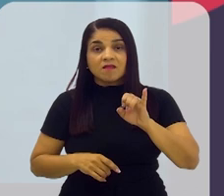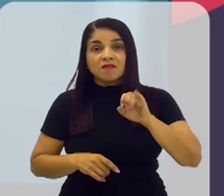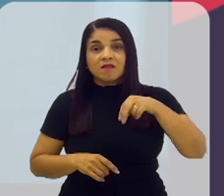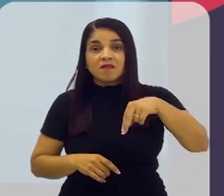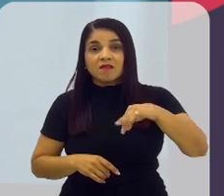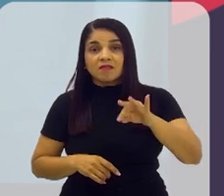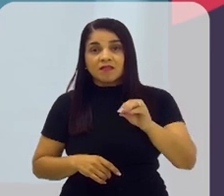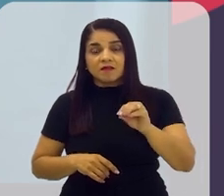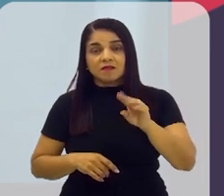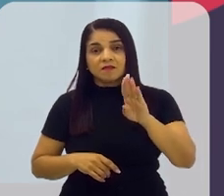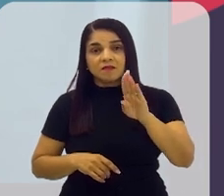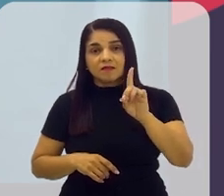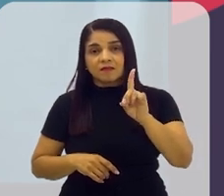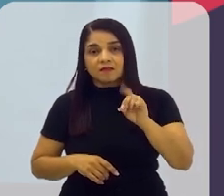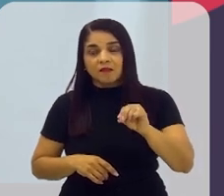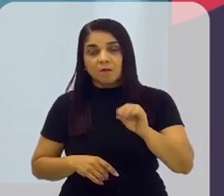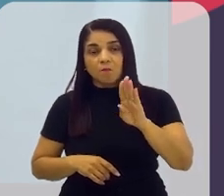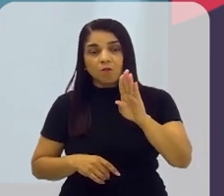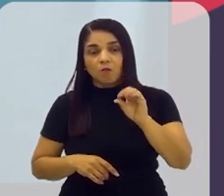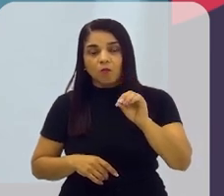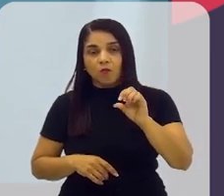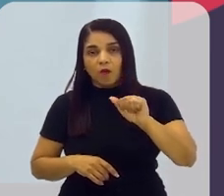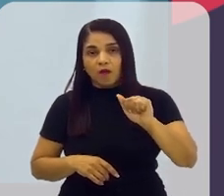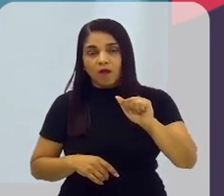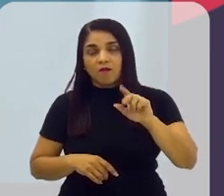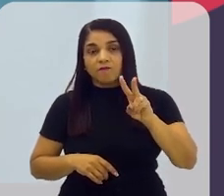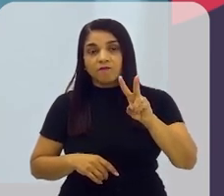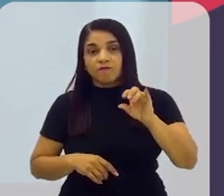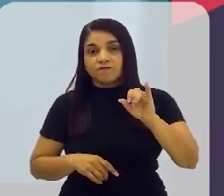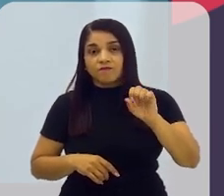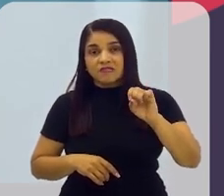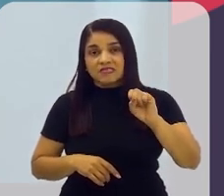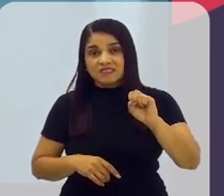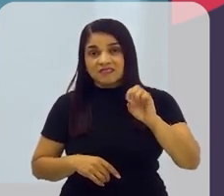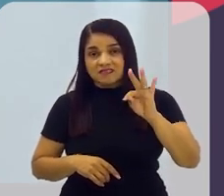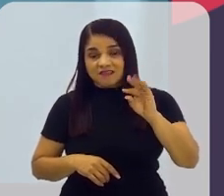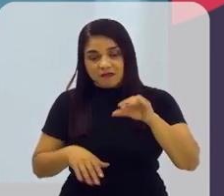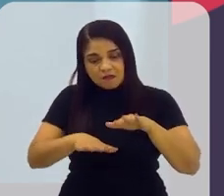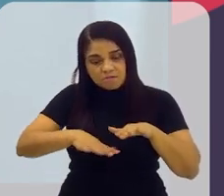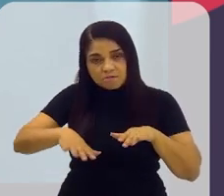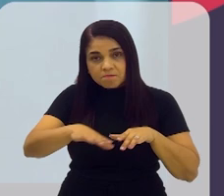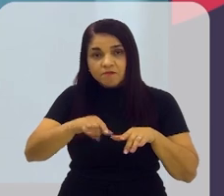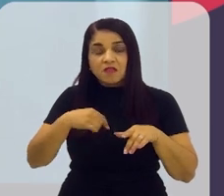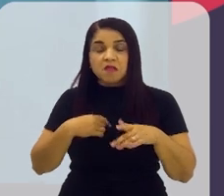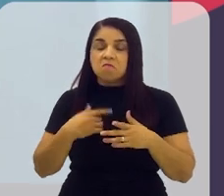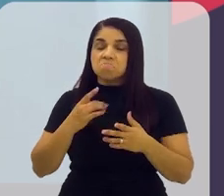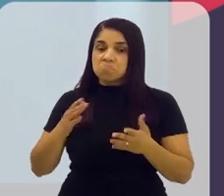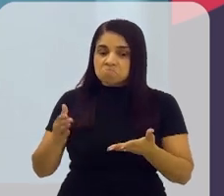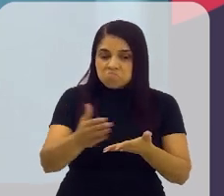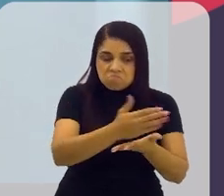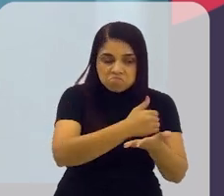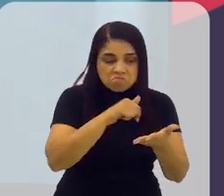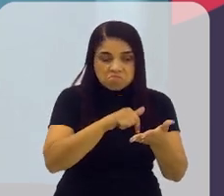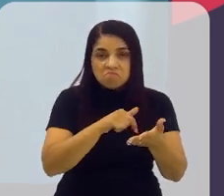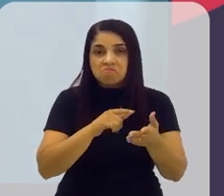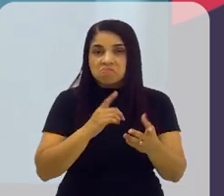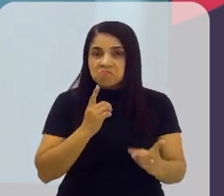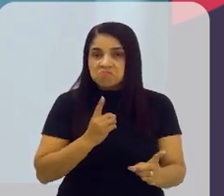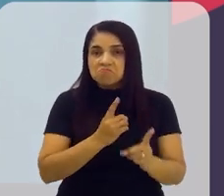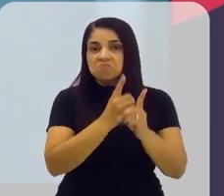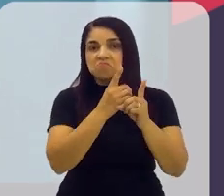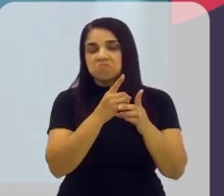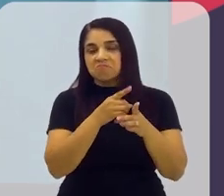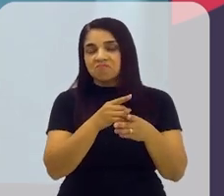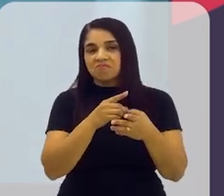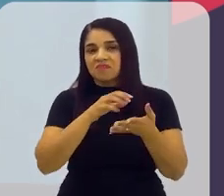ela naquele local, que estava depositado em herbário. Então a gente considera isso como uma documentação válida para a gente, que a gente também não